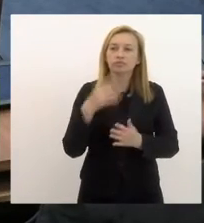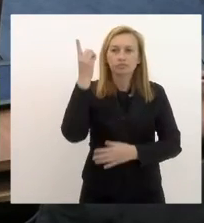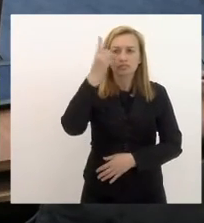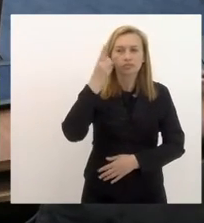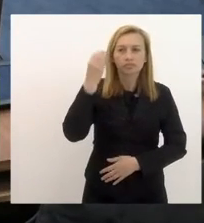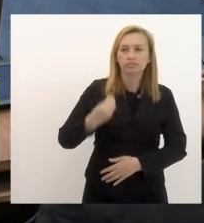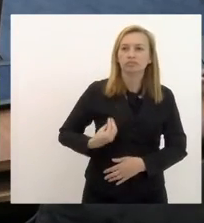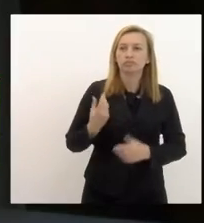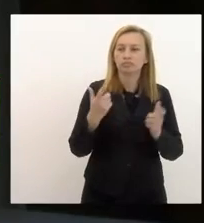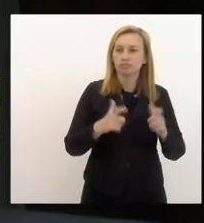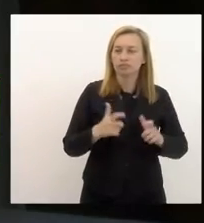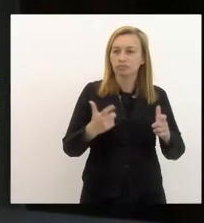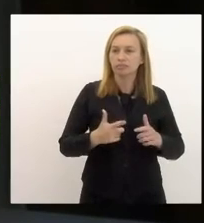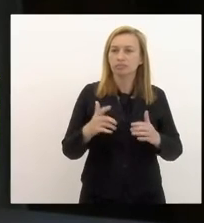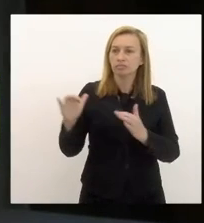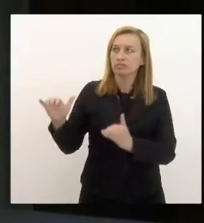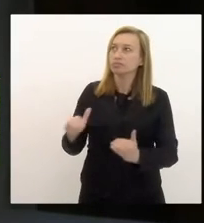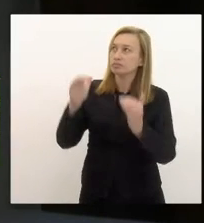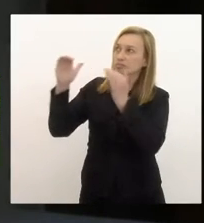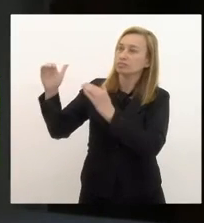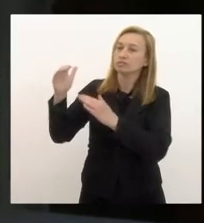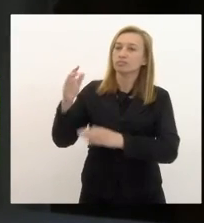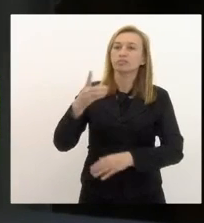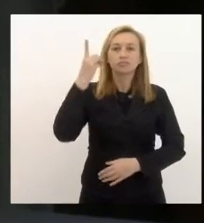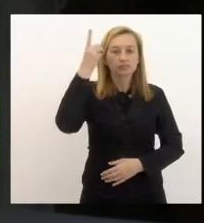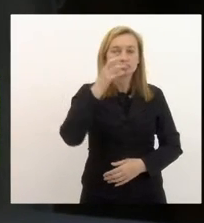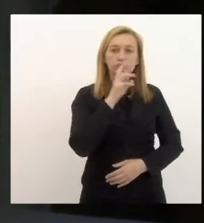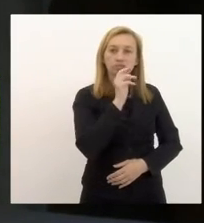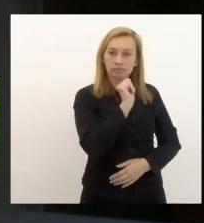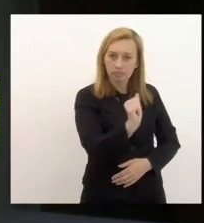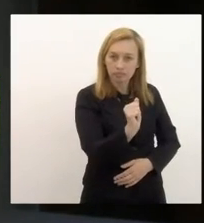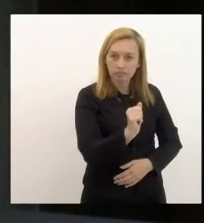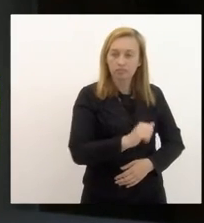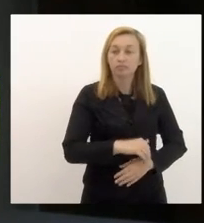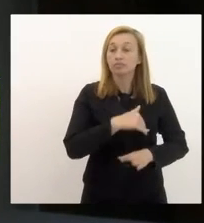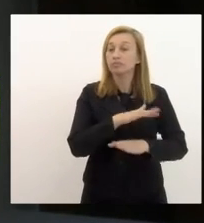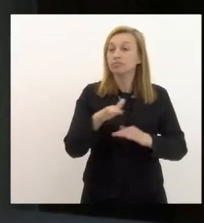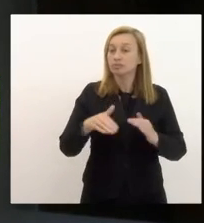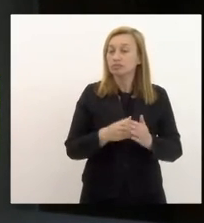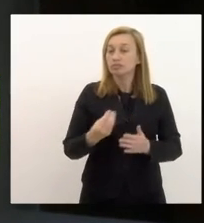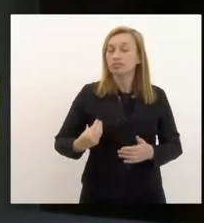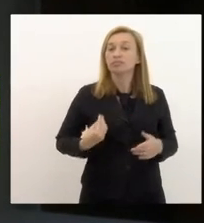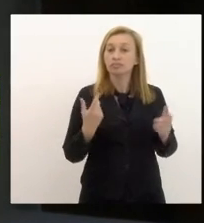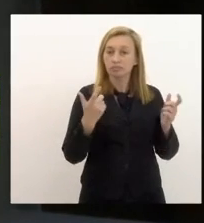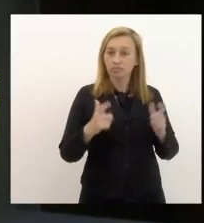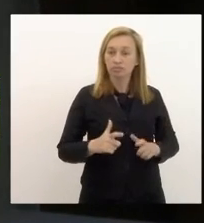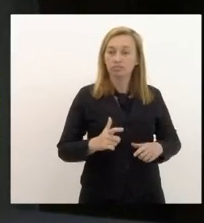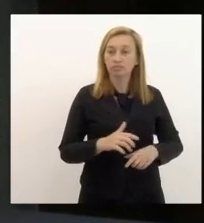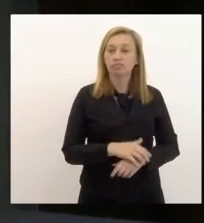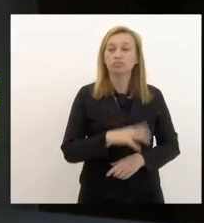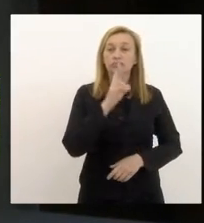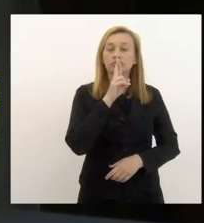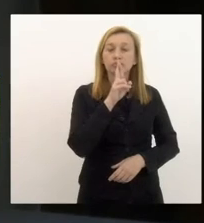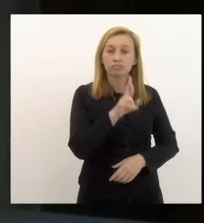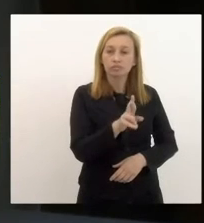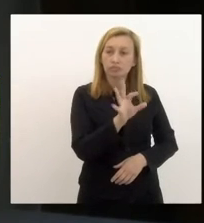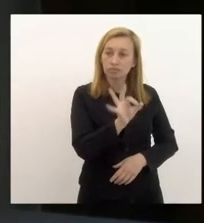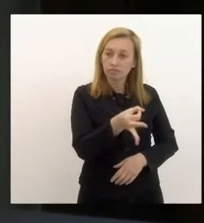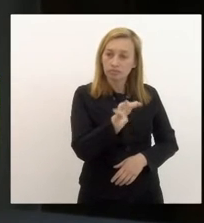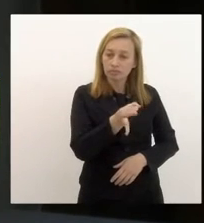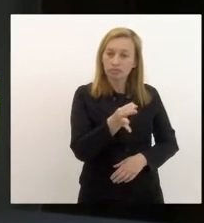aqui presentes Excelentíssimo Senhor Deputado Rodrigo Amorim a todos os presentes respondendo objetivamente